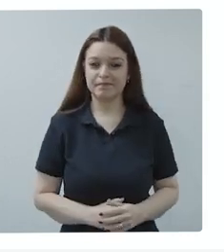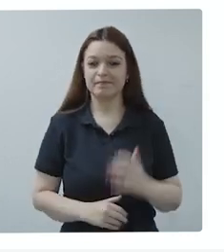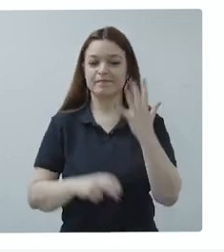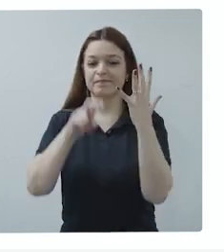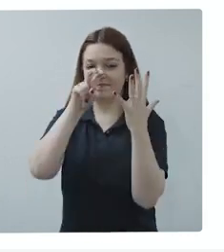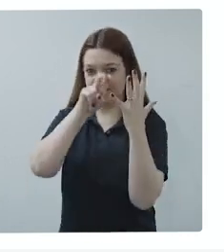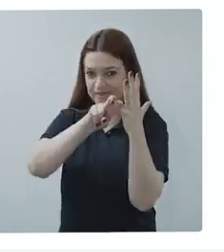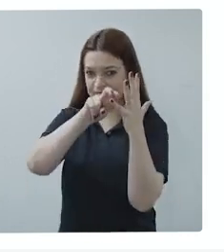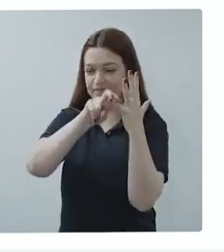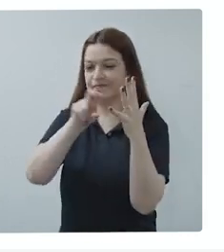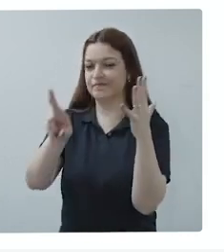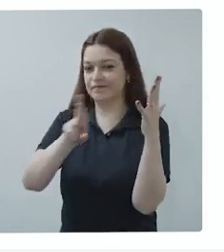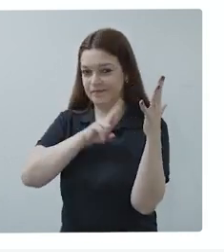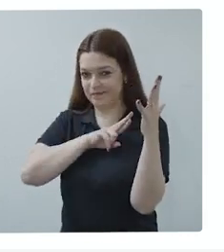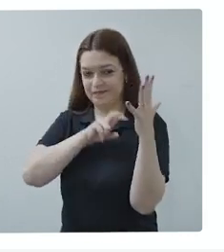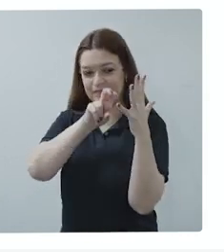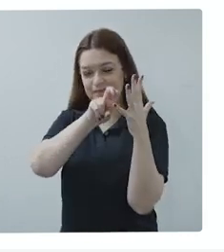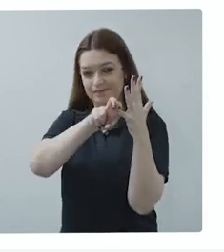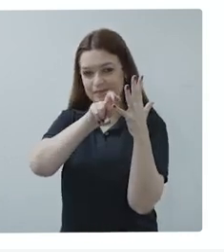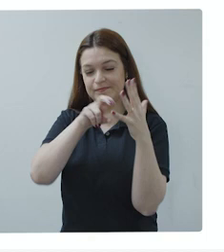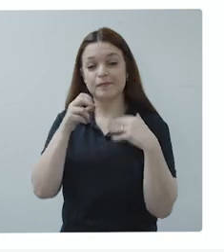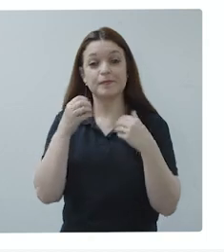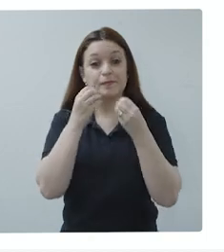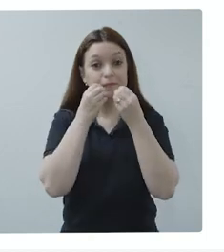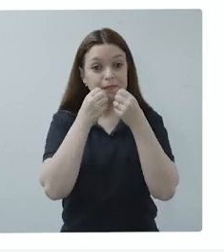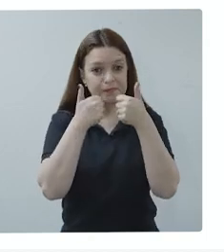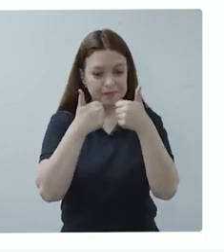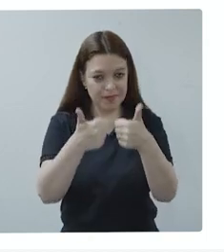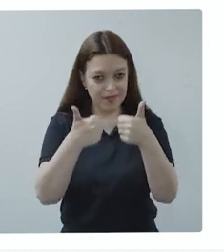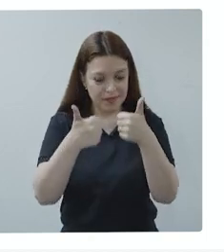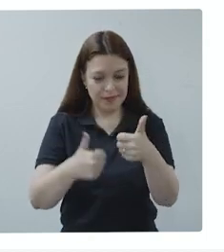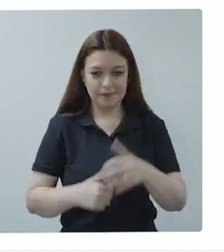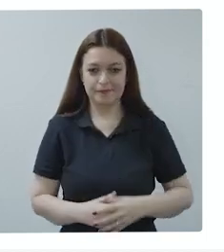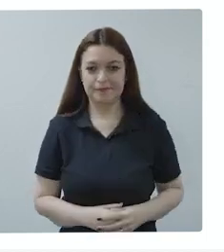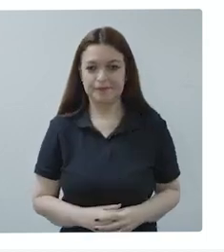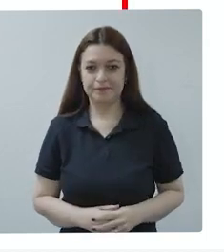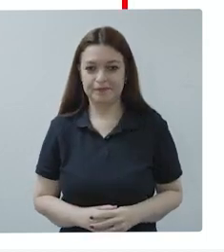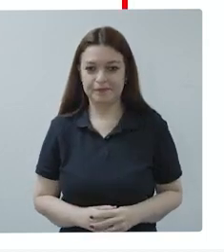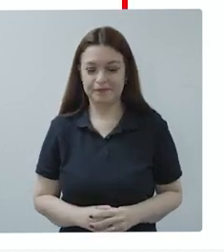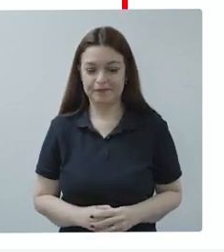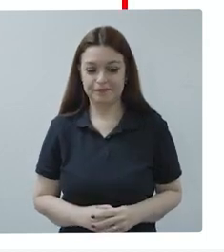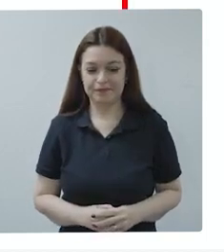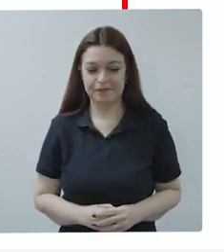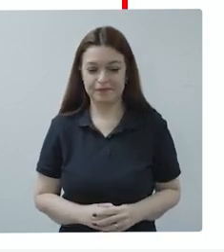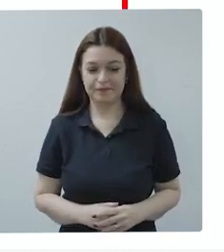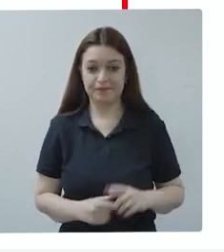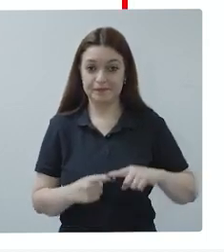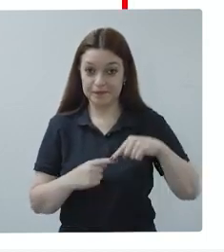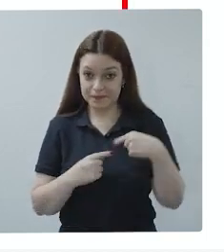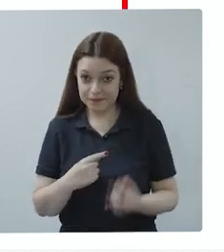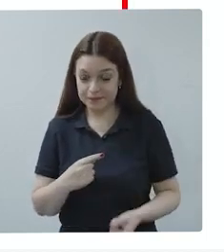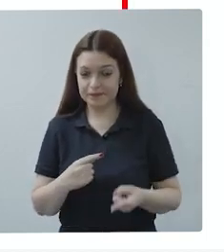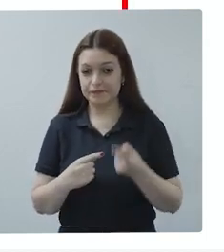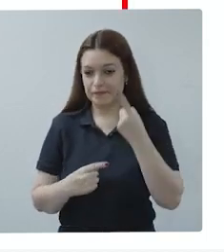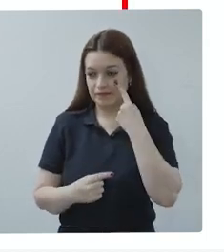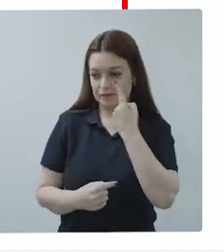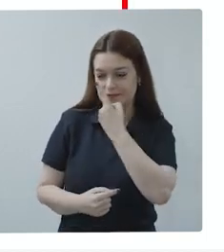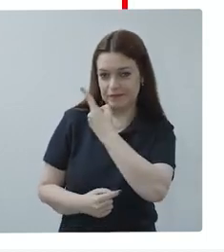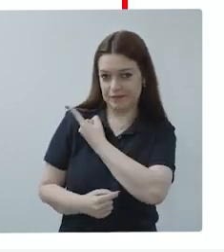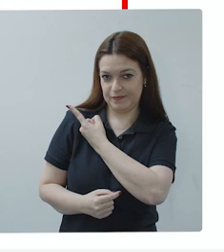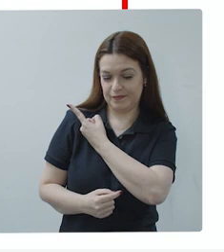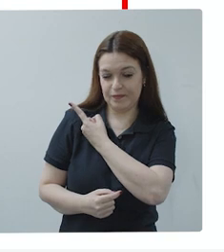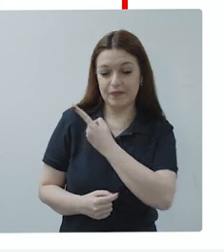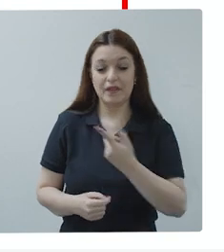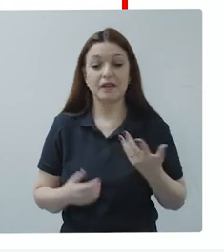Em cima! Muito bem, em cima. Próxima imagem. O